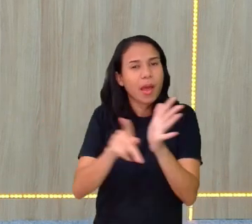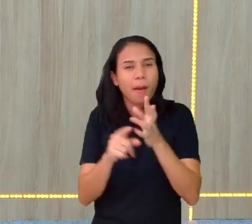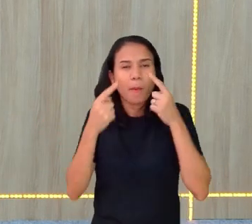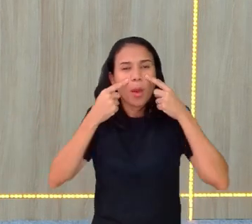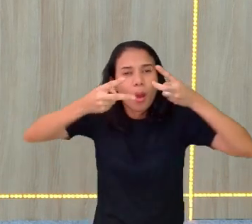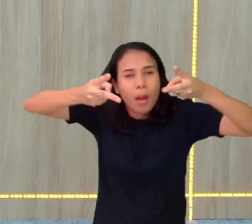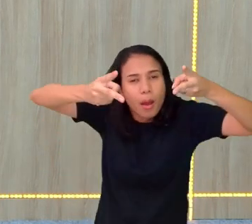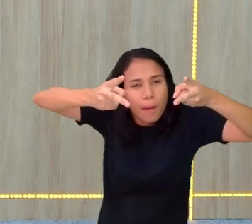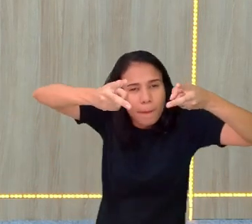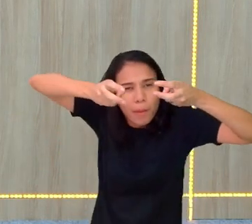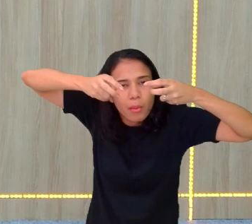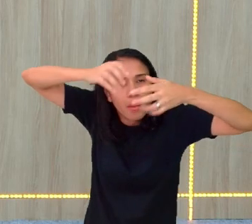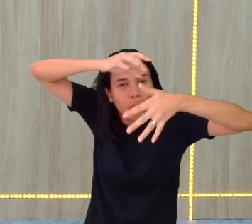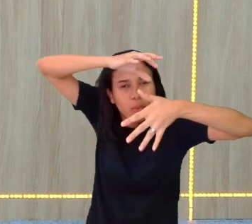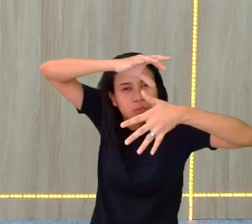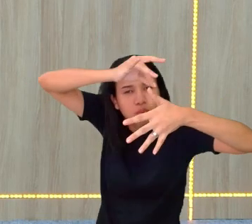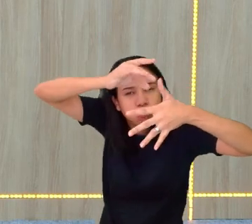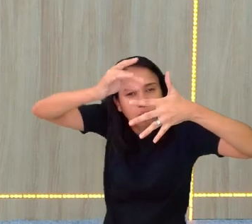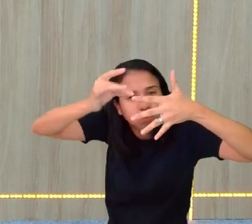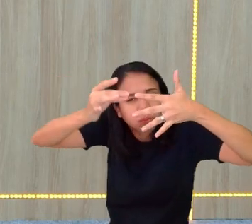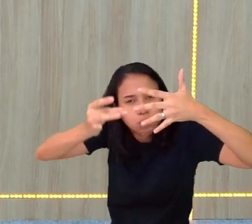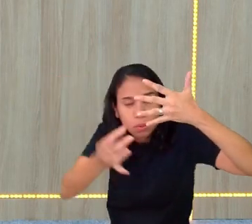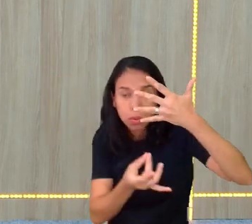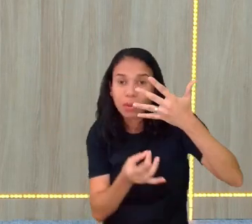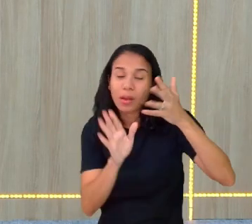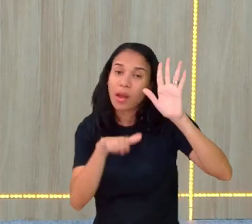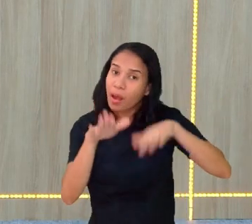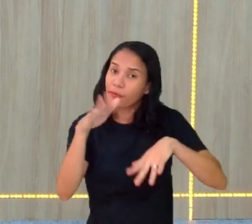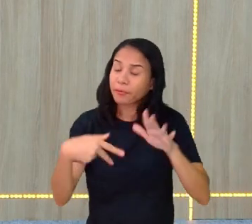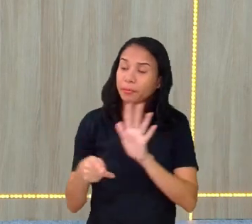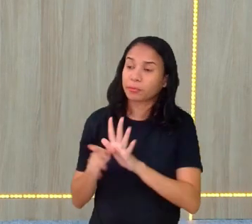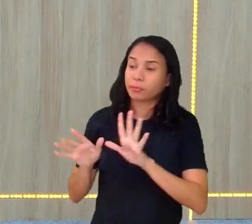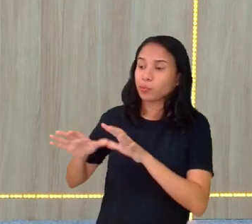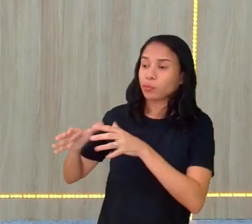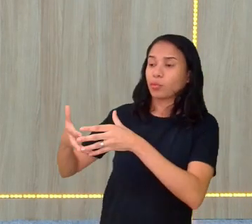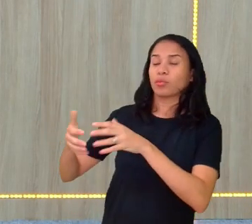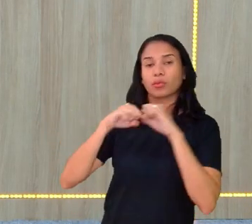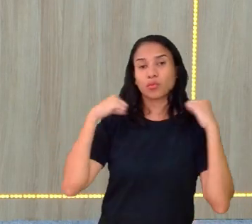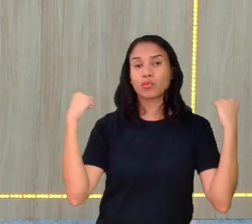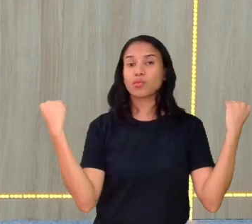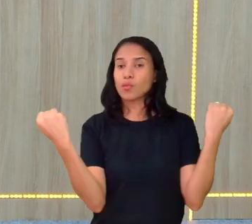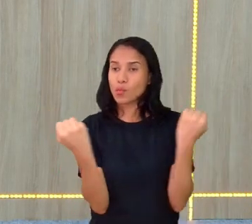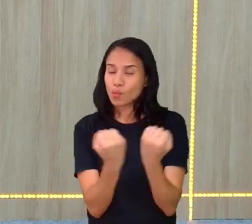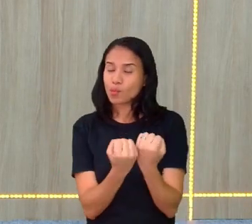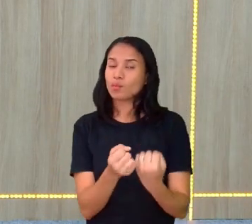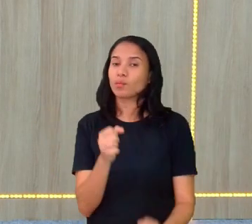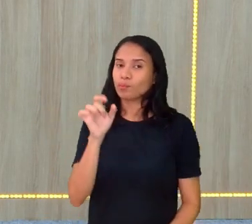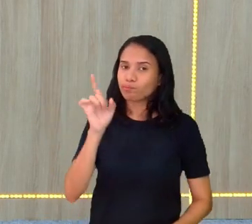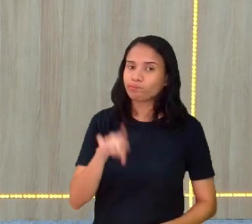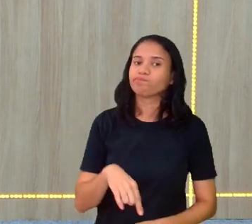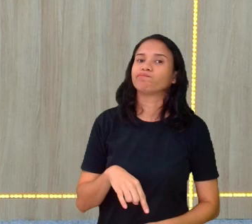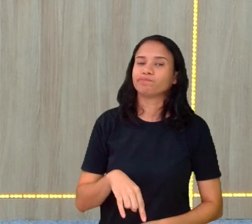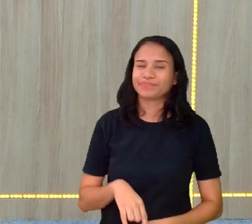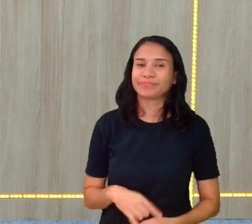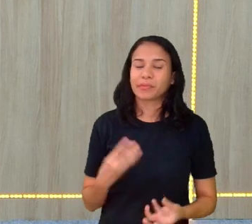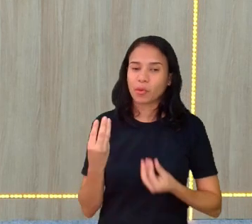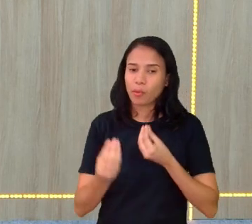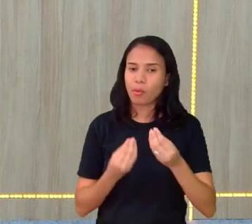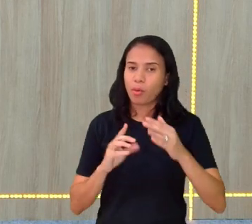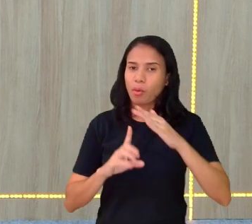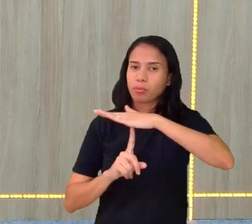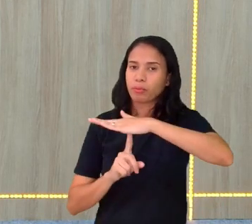nuances, nas entrelinhas, né? Porque às vezes alguns grupos sociais, né, eles ficam